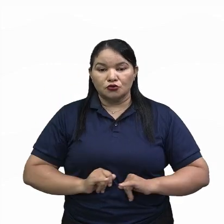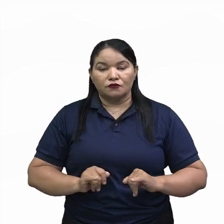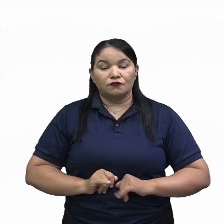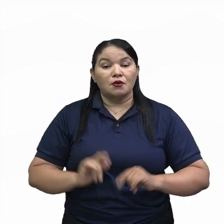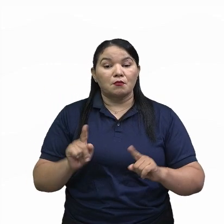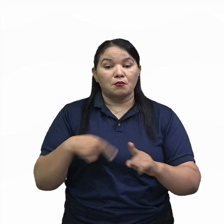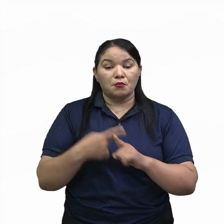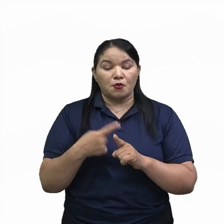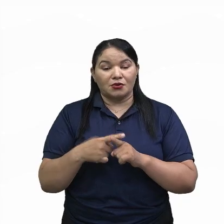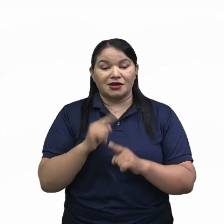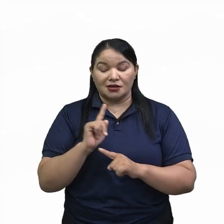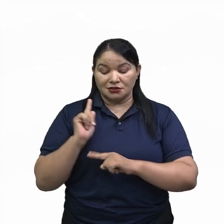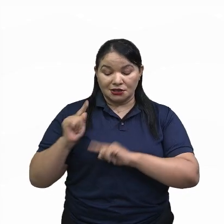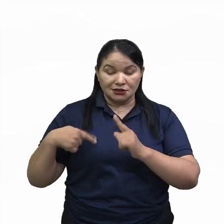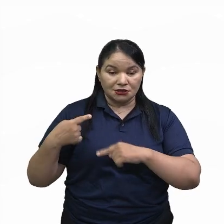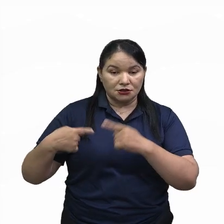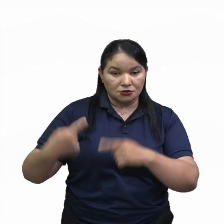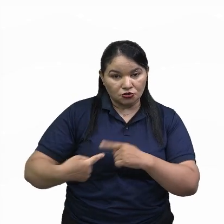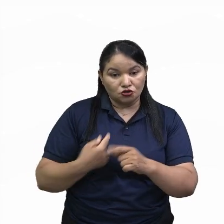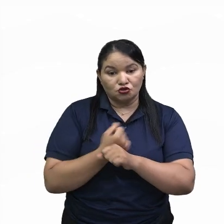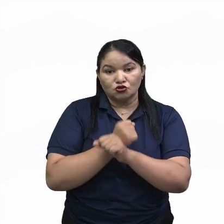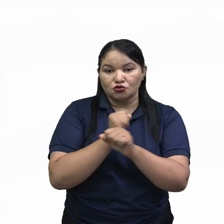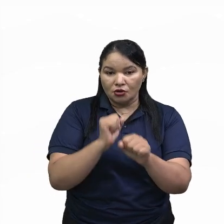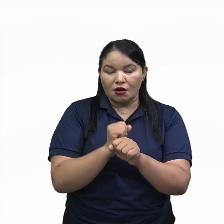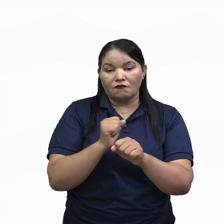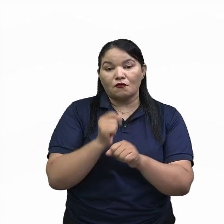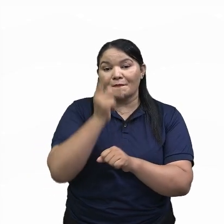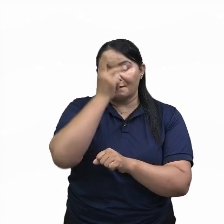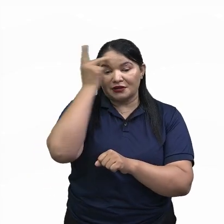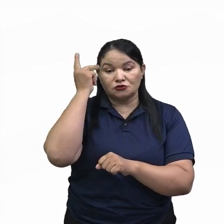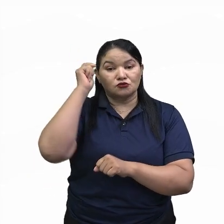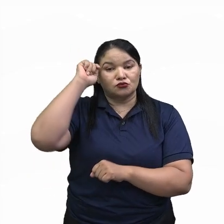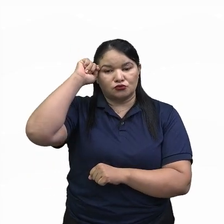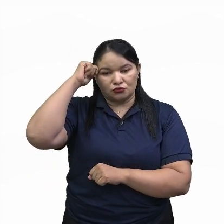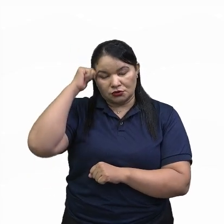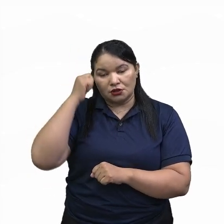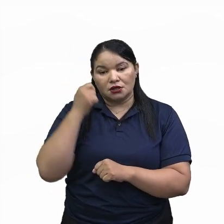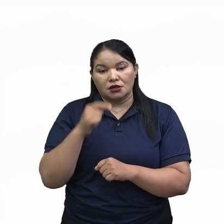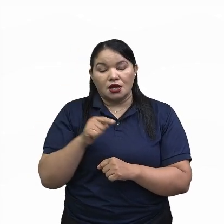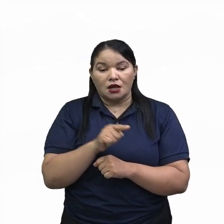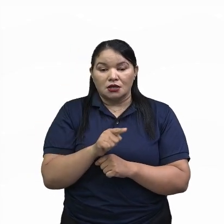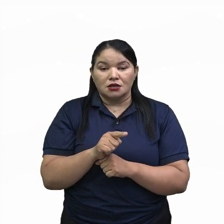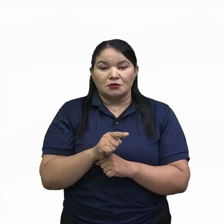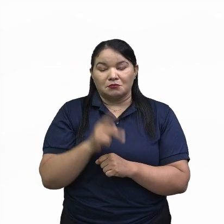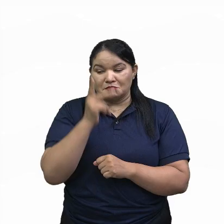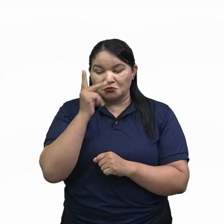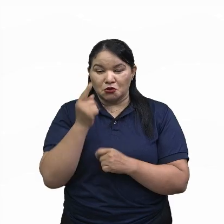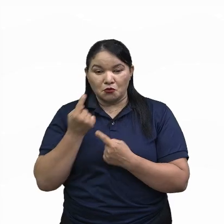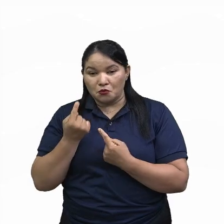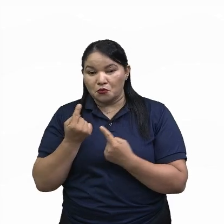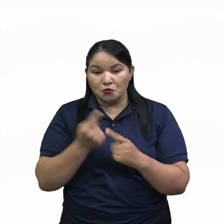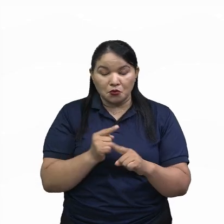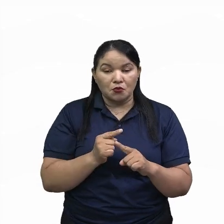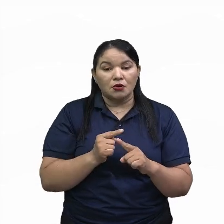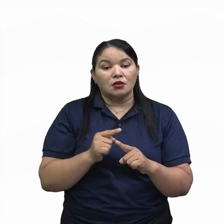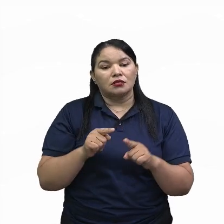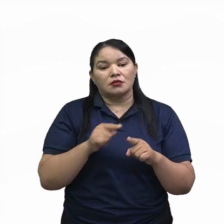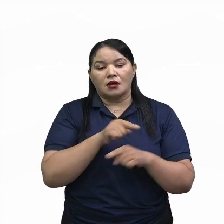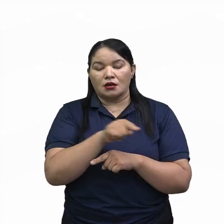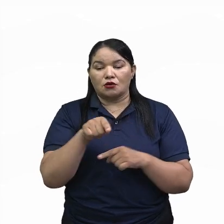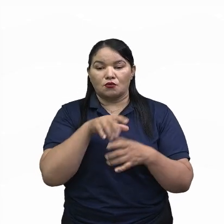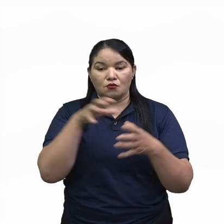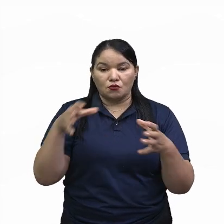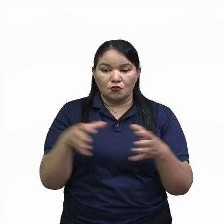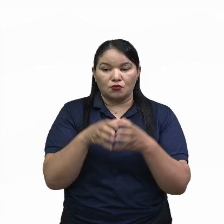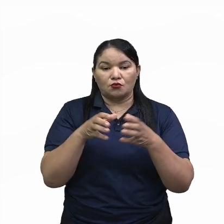de escravizados, então eram pessoas negras. E essa inserção dessa parcela da população